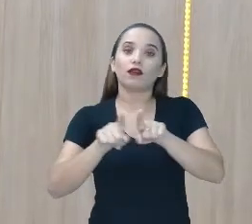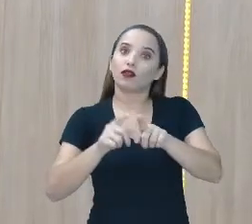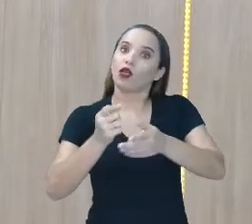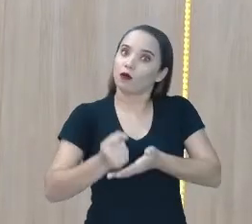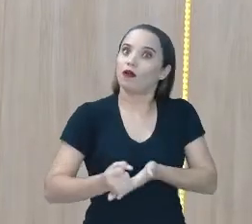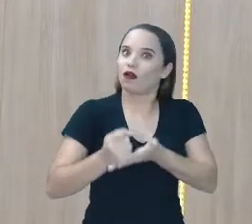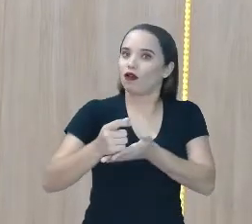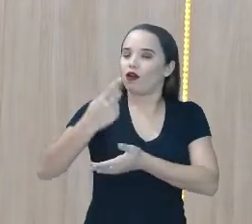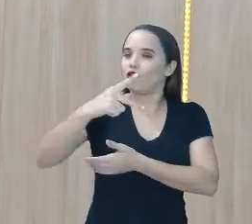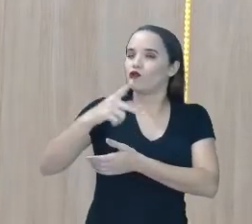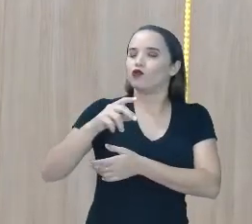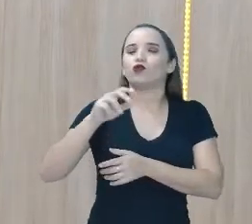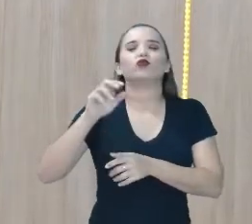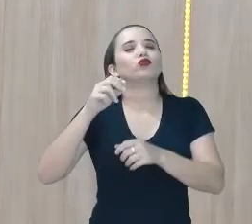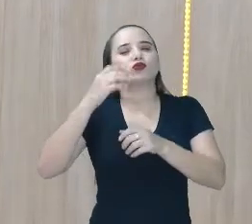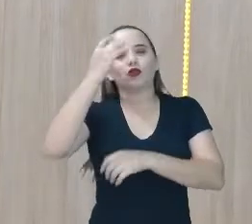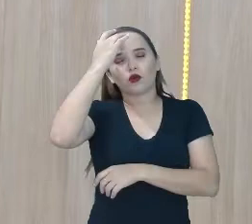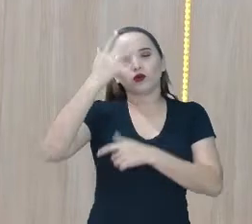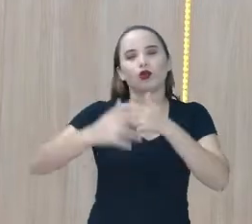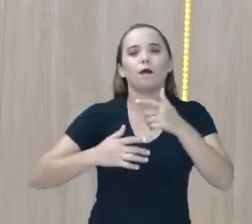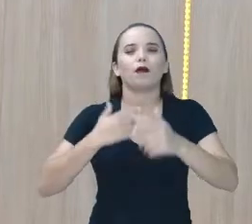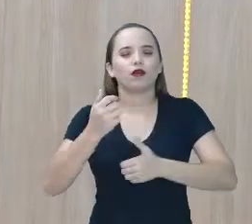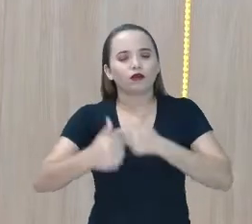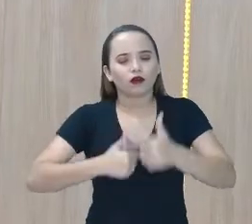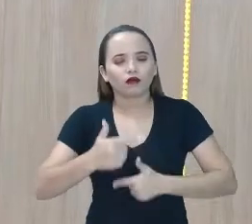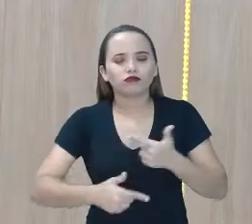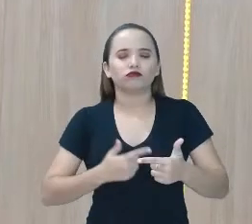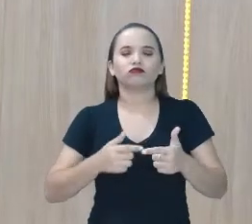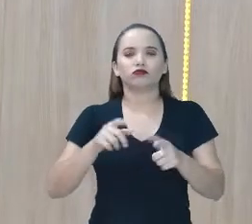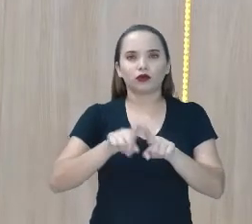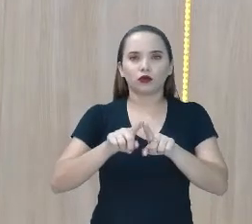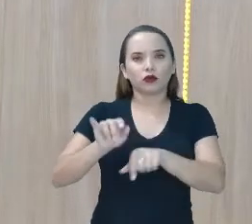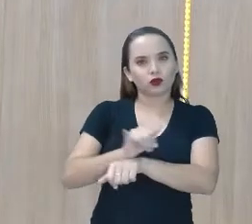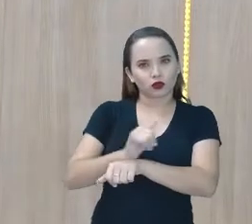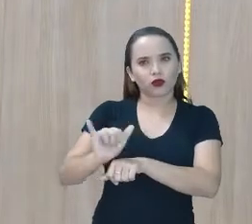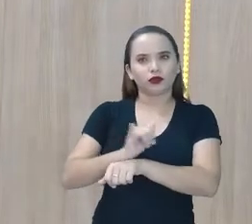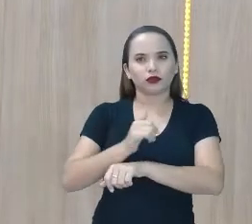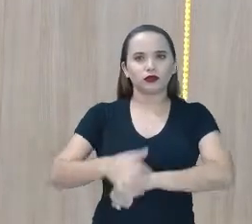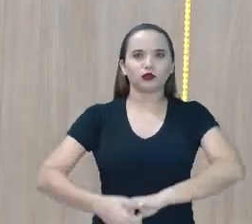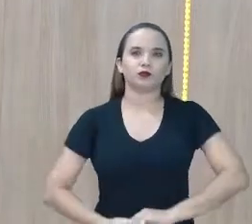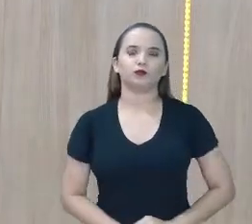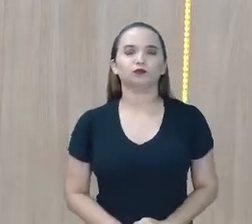de verdade a sua seleção de estratégias, a sua seleção de recursos.